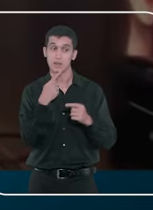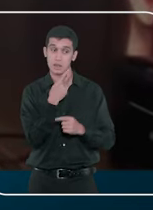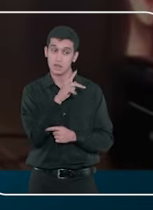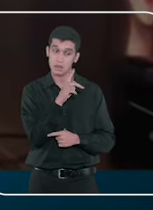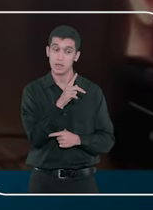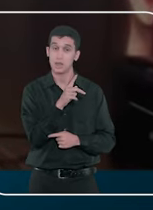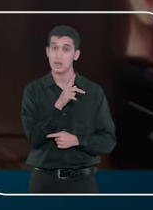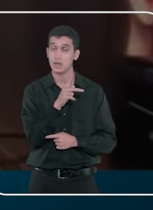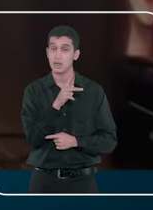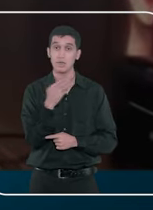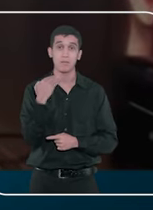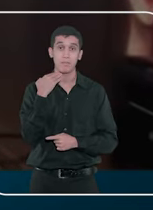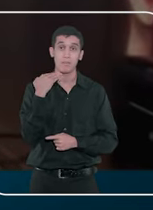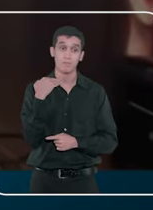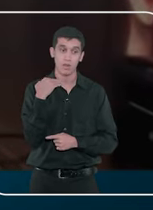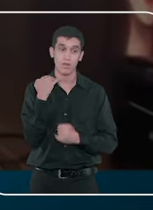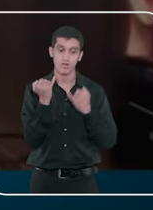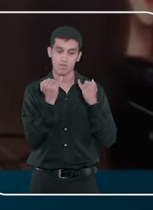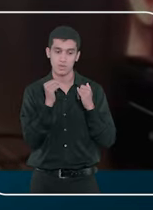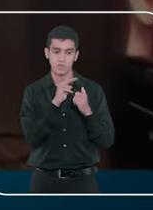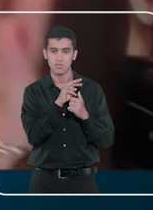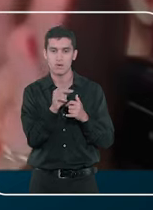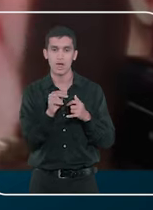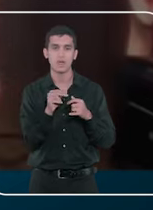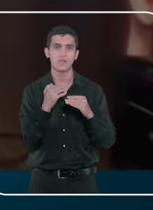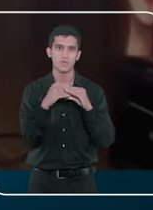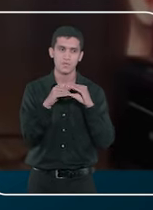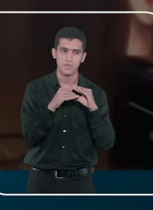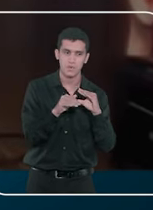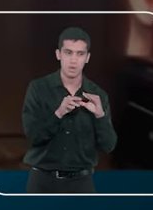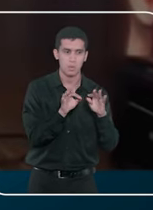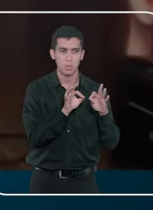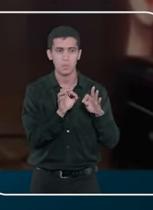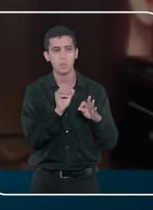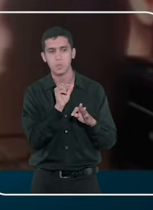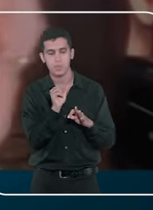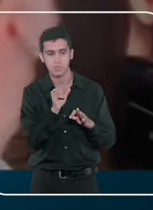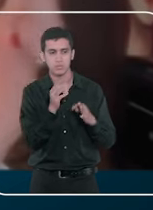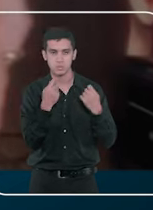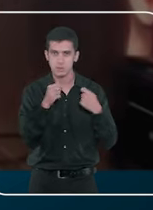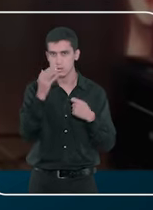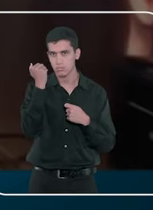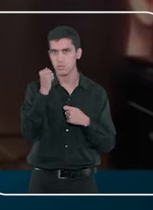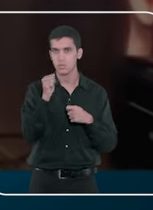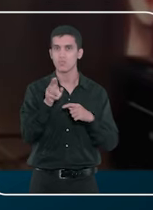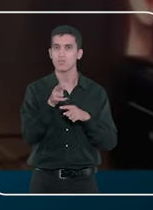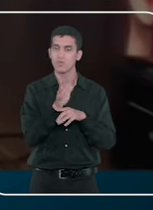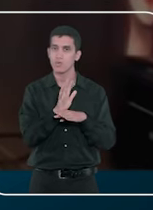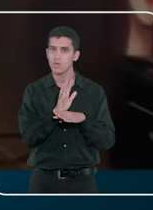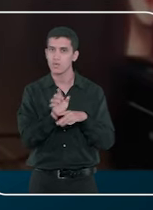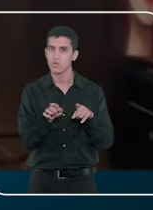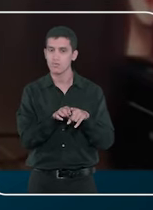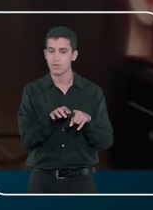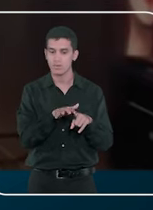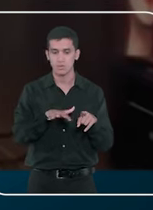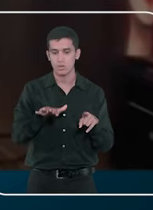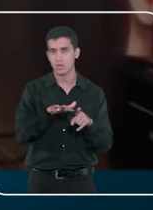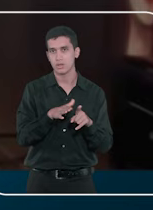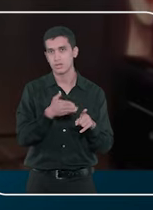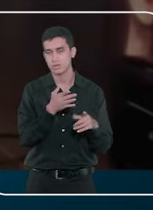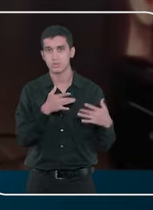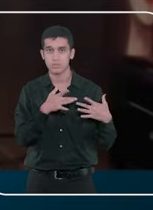financeira. Por exemplo, podem ser vídeos de ambientes, né, em que voluntariamente